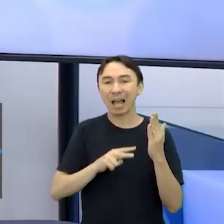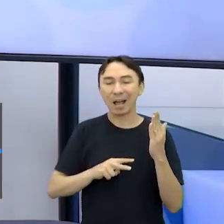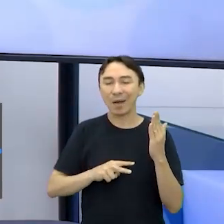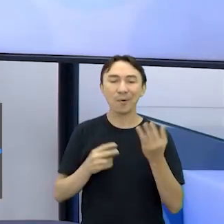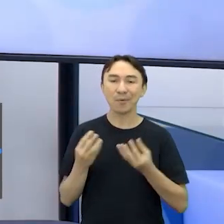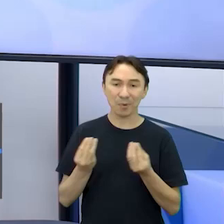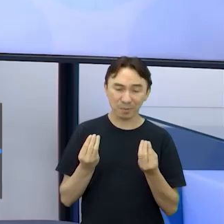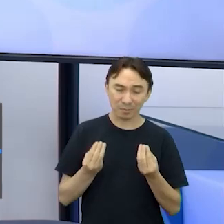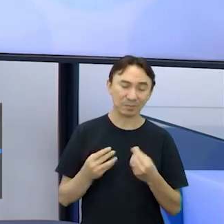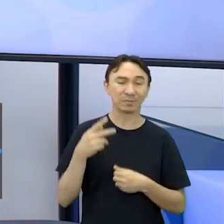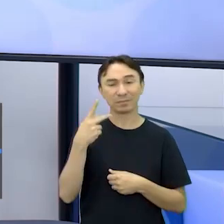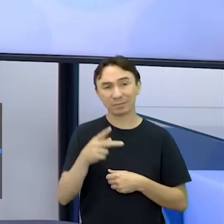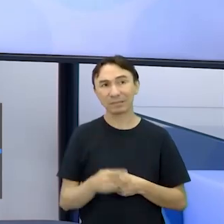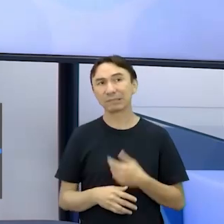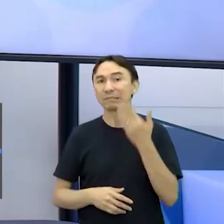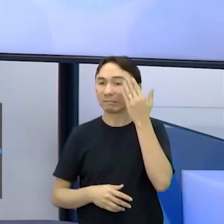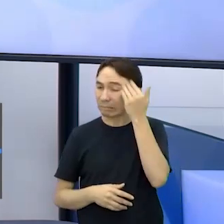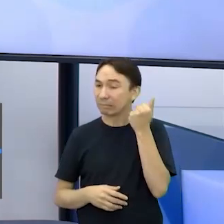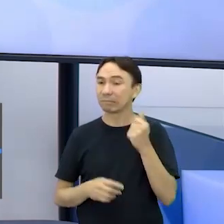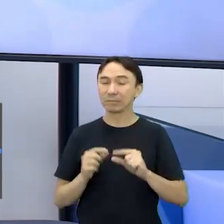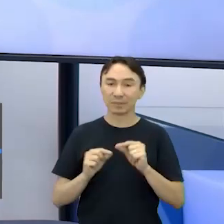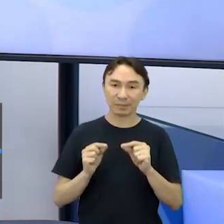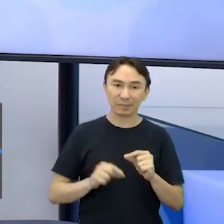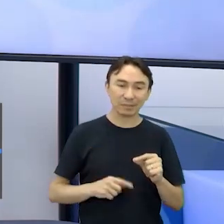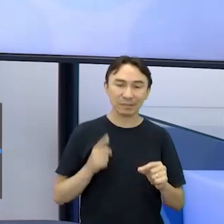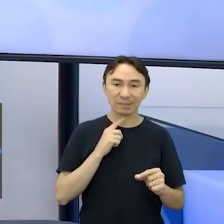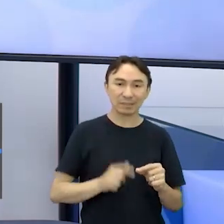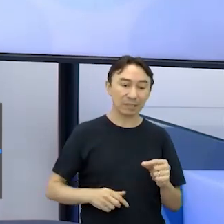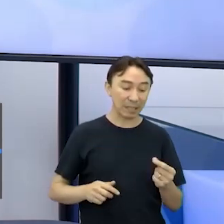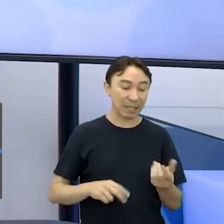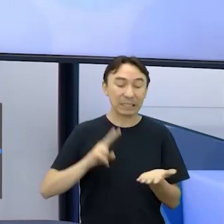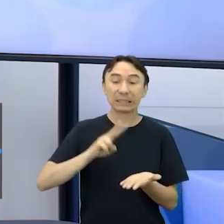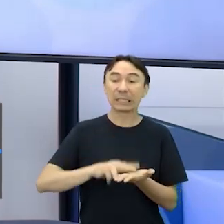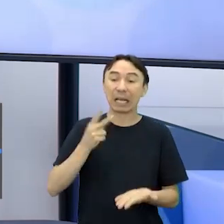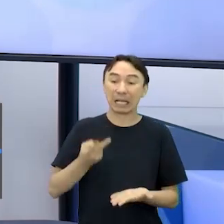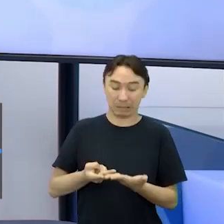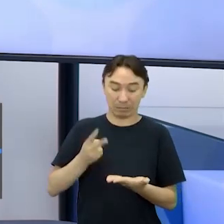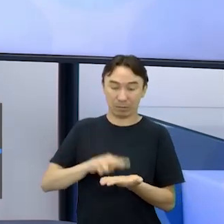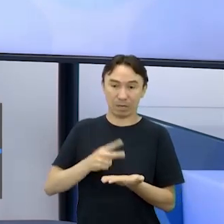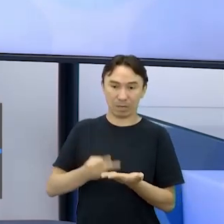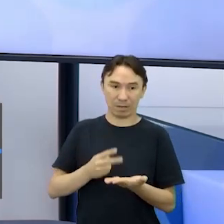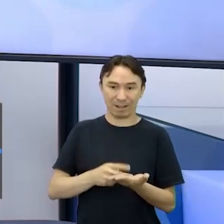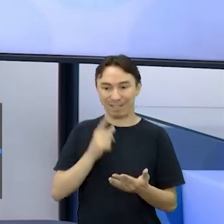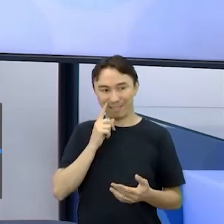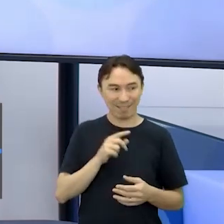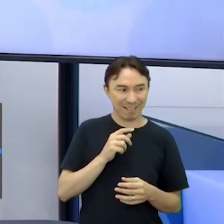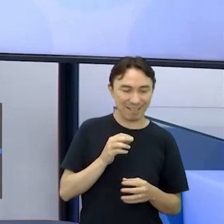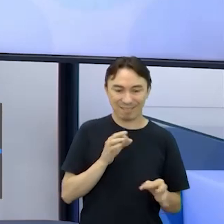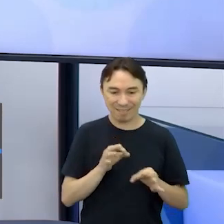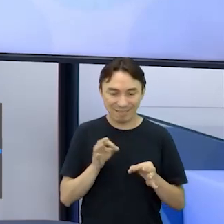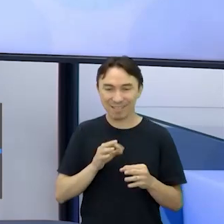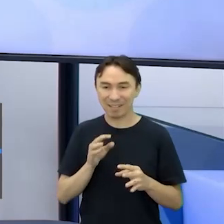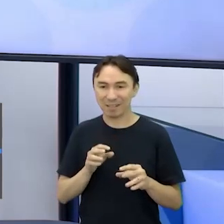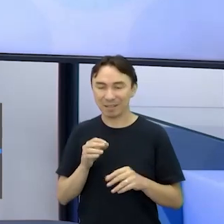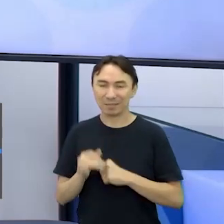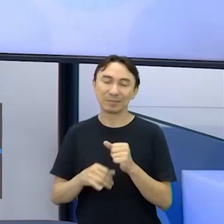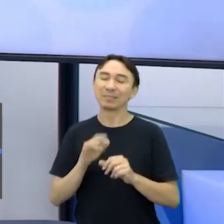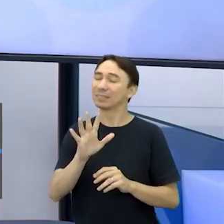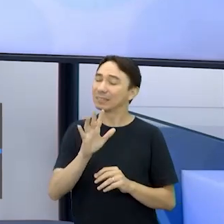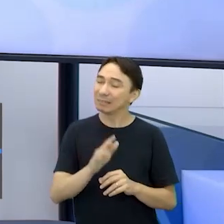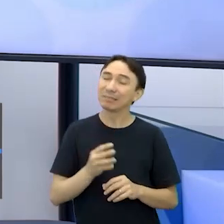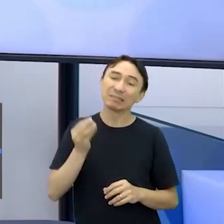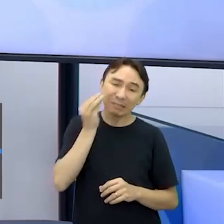e usando o que você sabe. Antes de recorrer aos tradutores, por favor, tente ler as manchetes, os leads, certo? O primeiro parágrafo